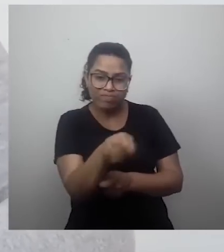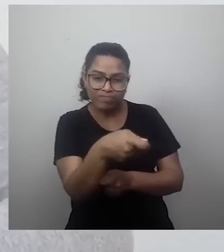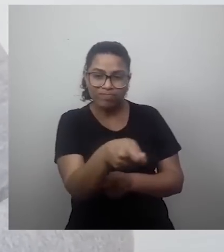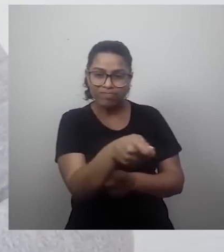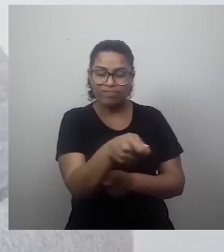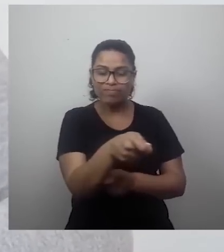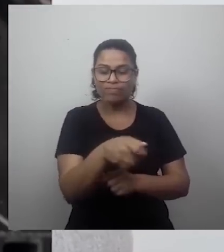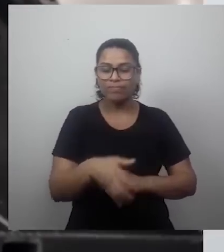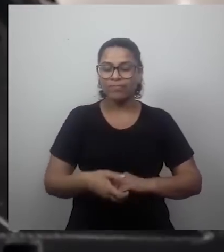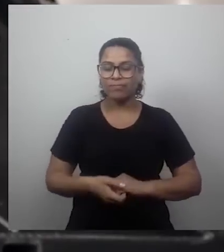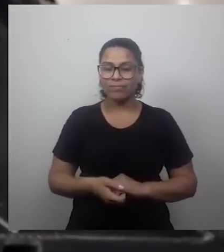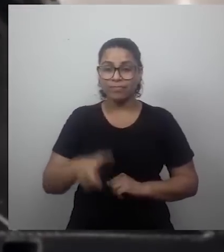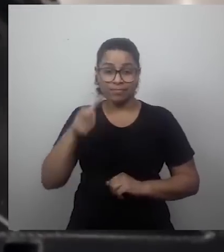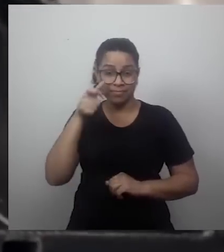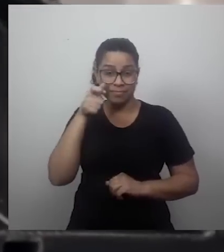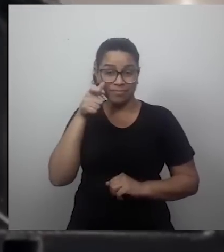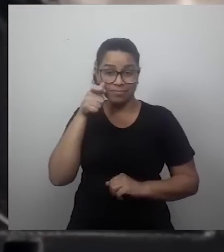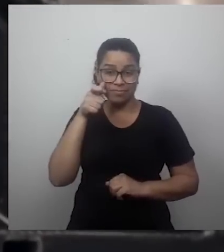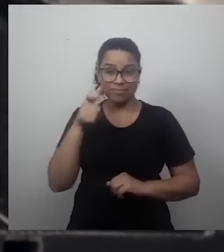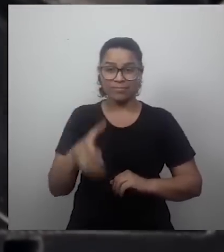Assistam!